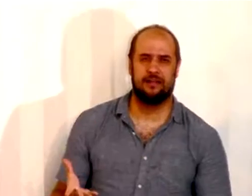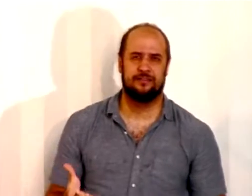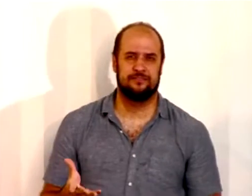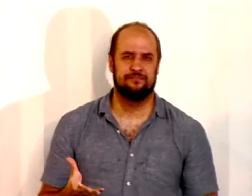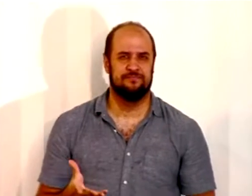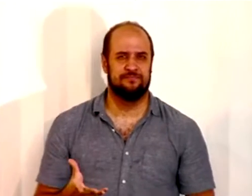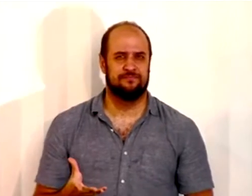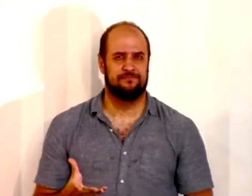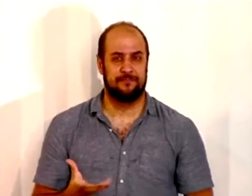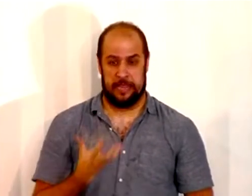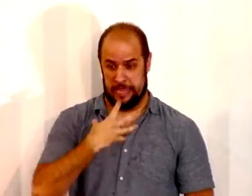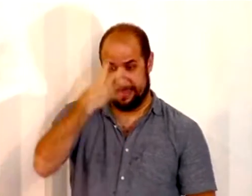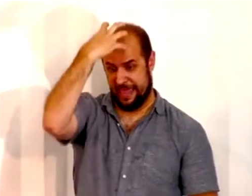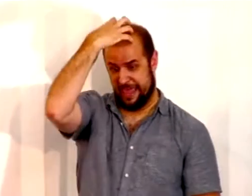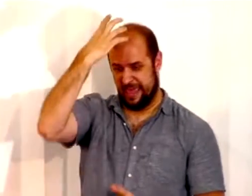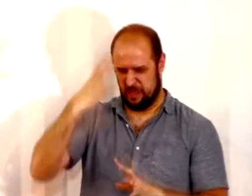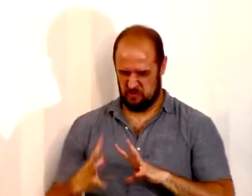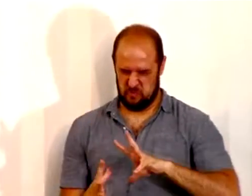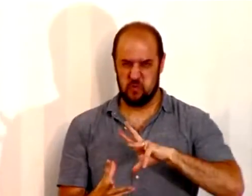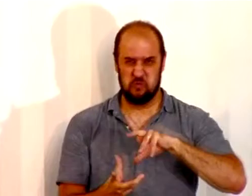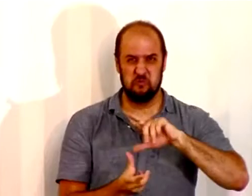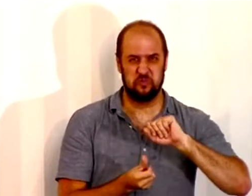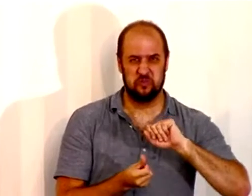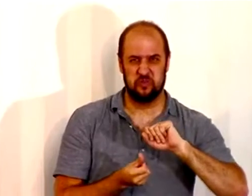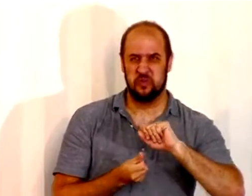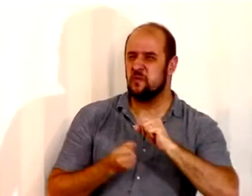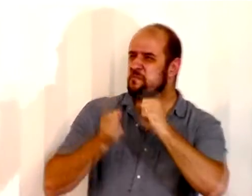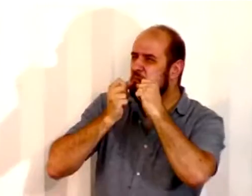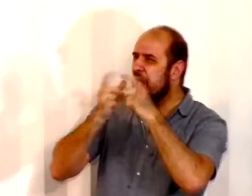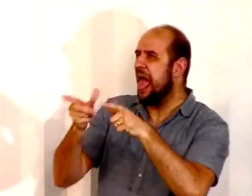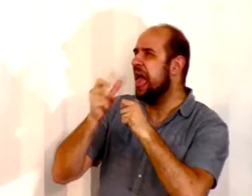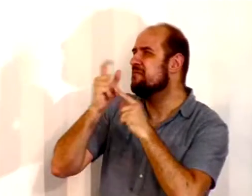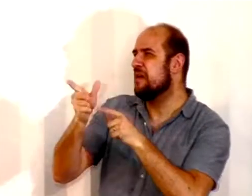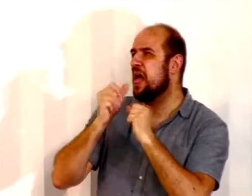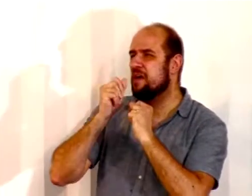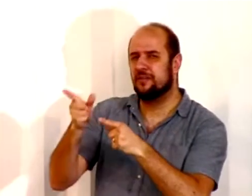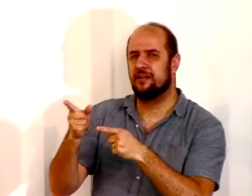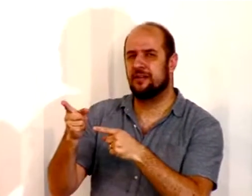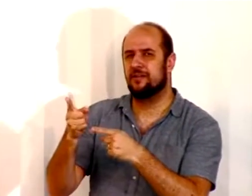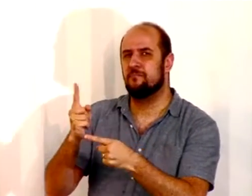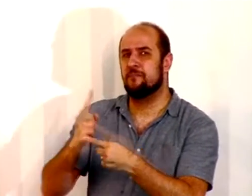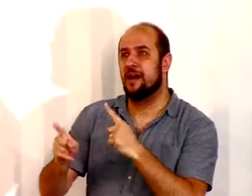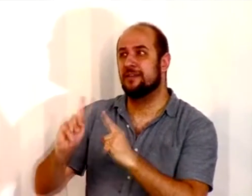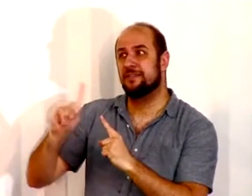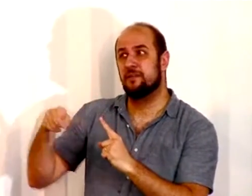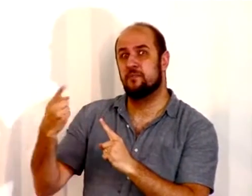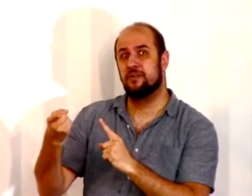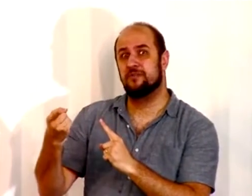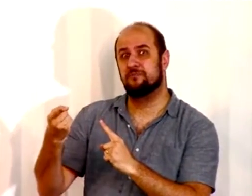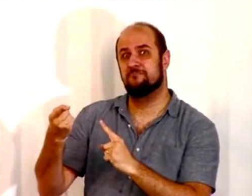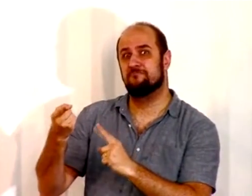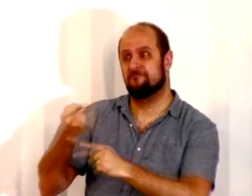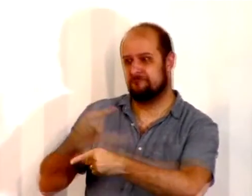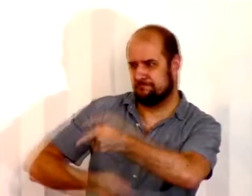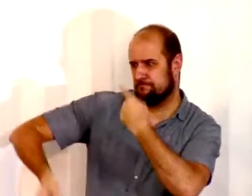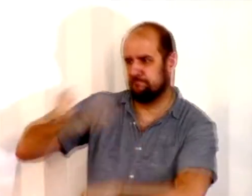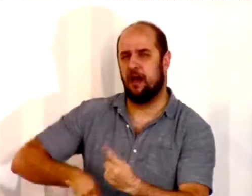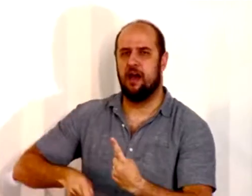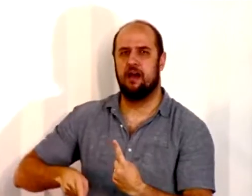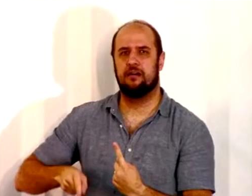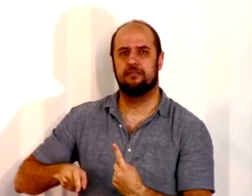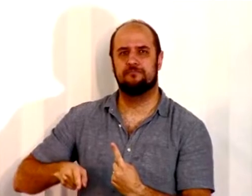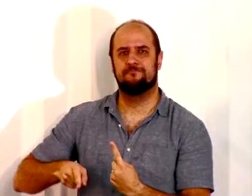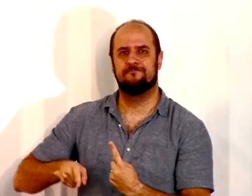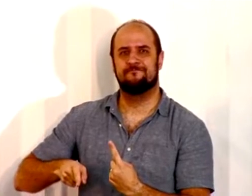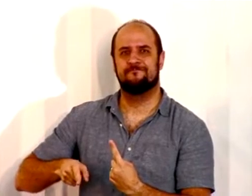terra zombando de Deus, mas vai chegar uma hora que vai inverter essa situação. Sabe quem é que vai rir? O Senhor